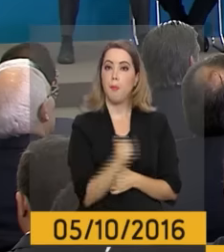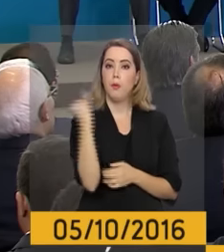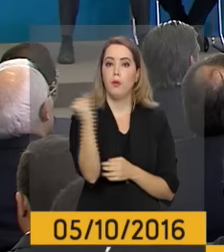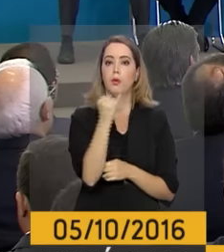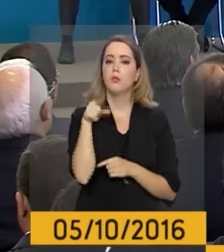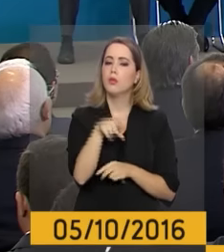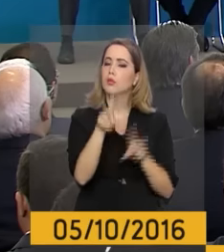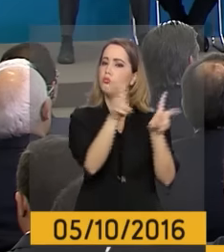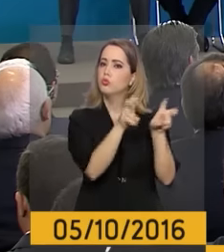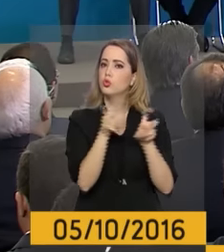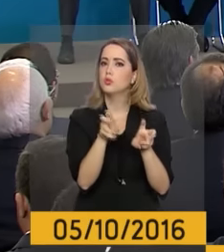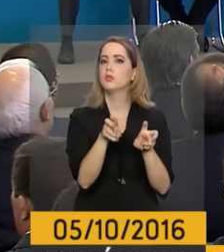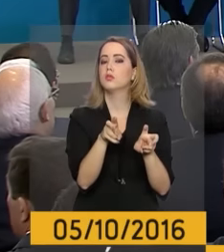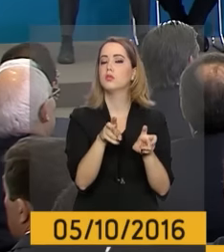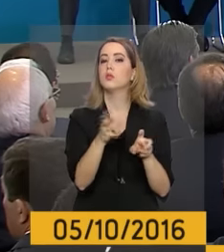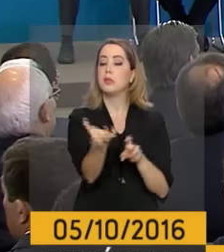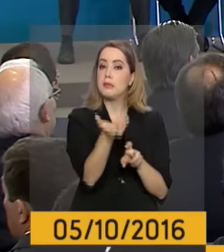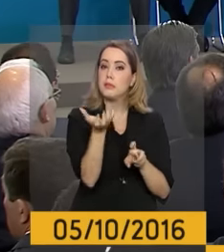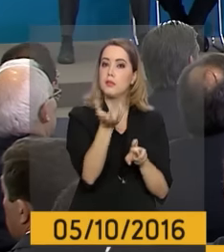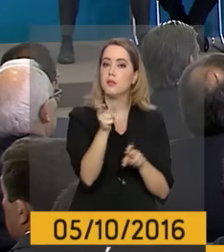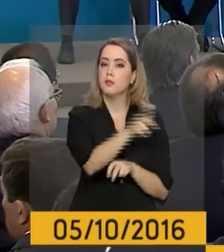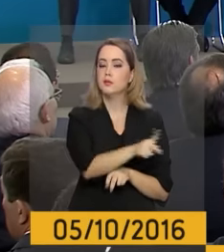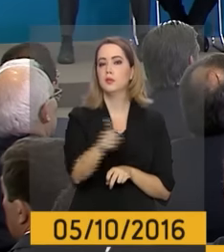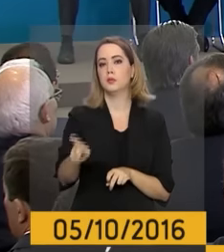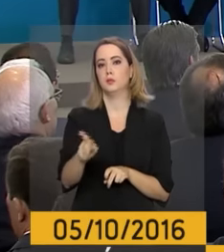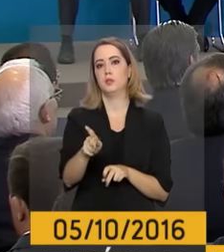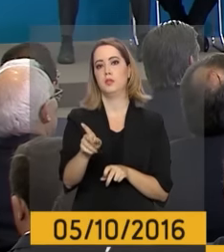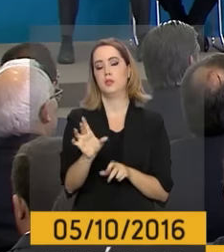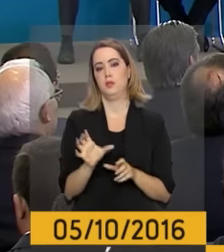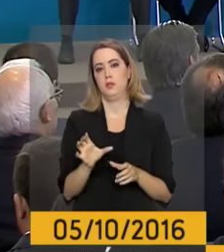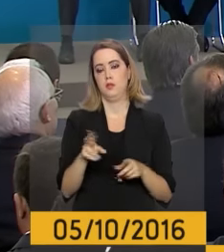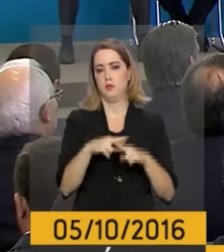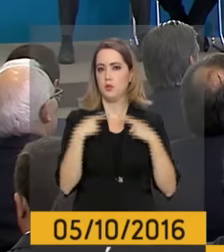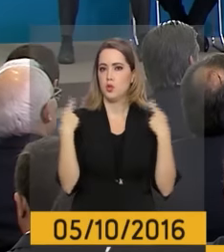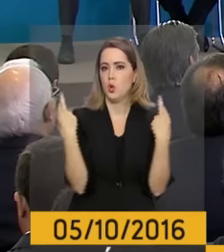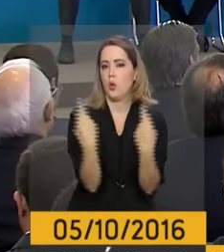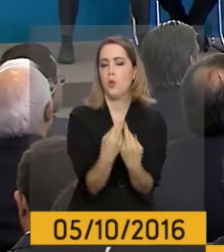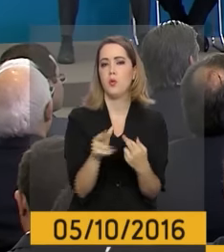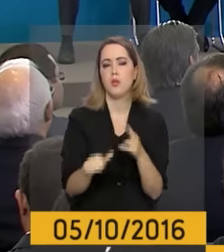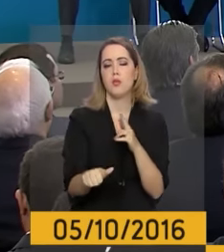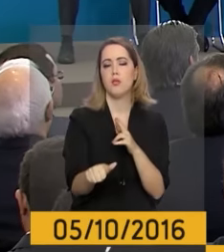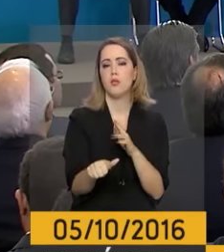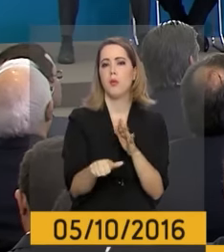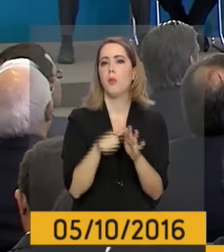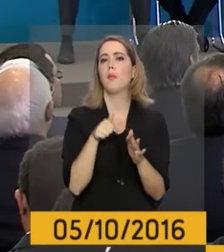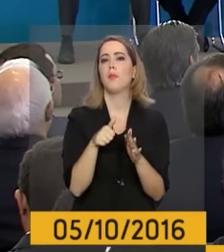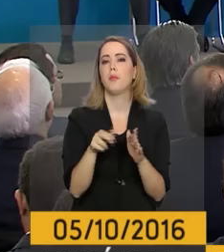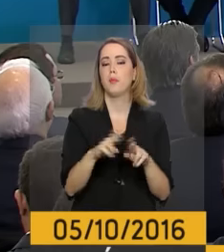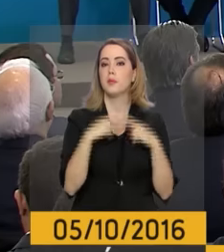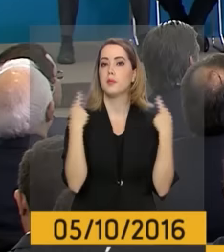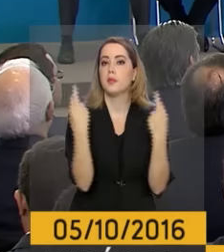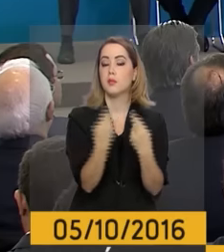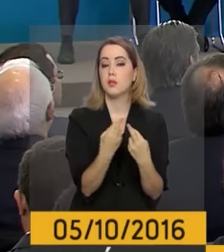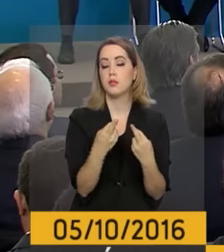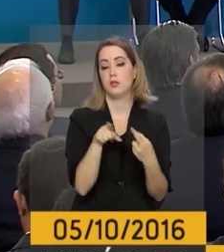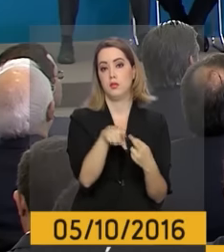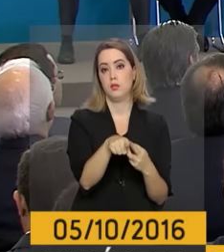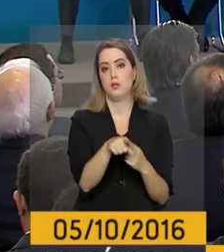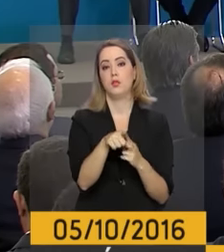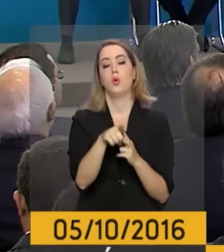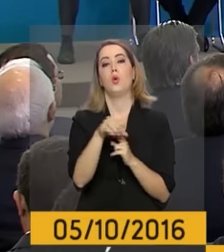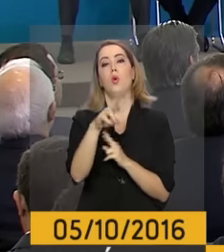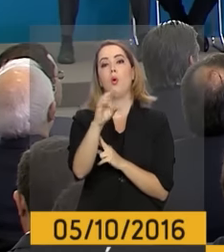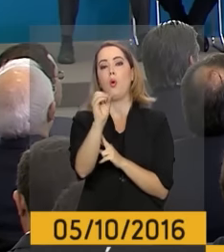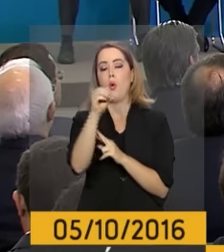dá tanta importância a esse assunto, que fez questão de presidir a primeira sessão do Senado que aprovou o marco legal, com o senador Romero